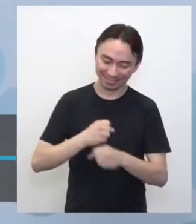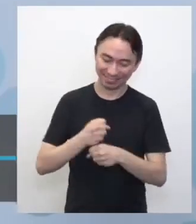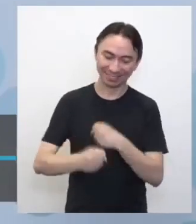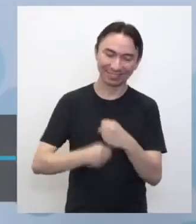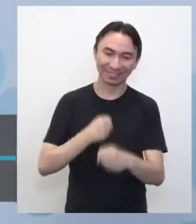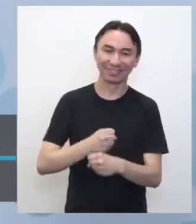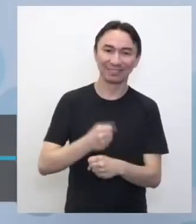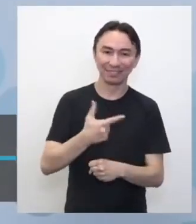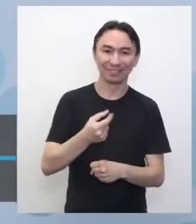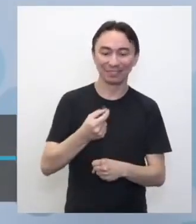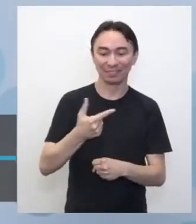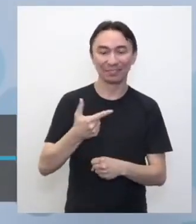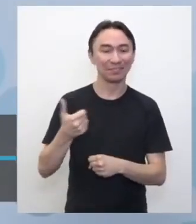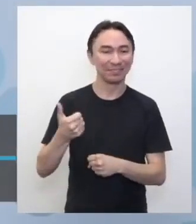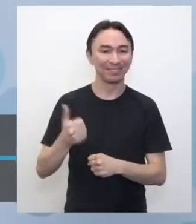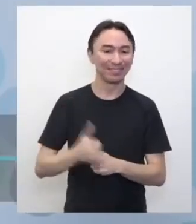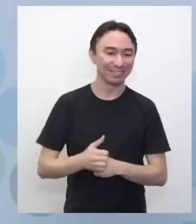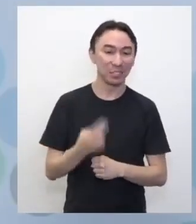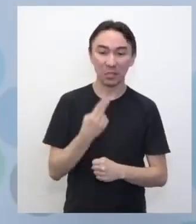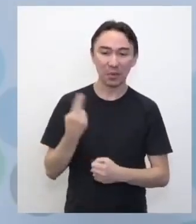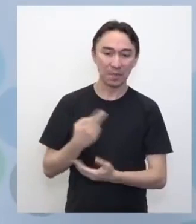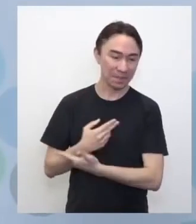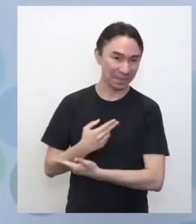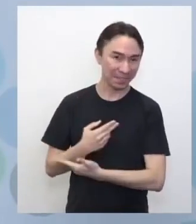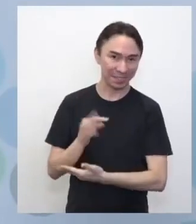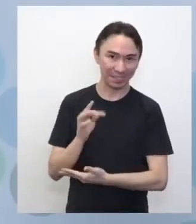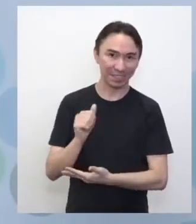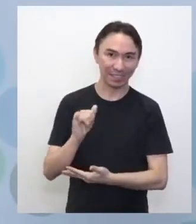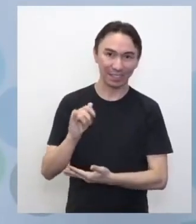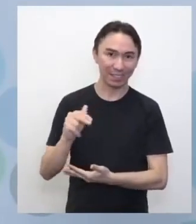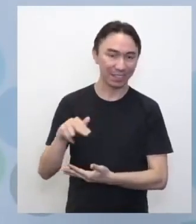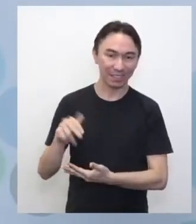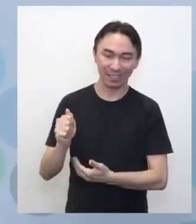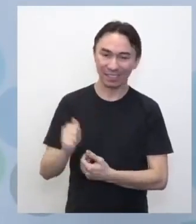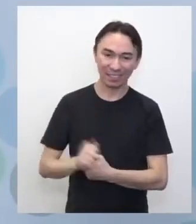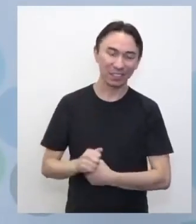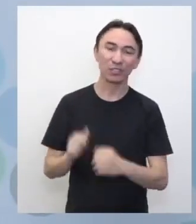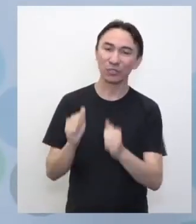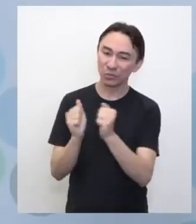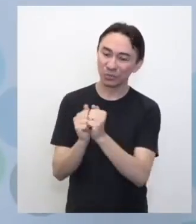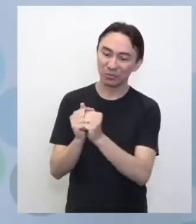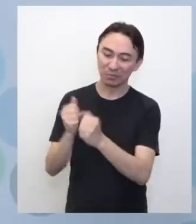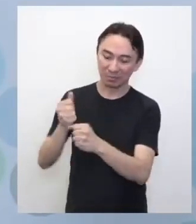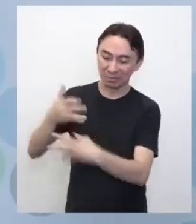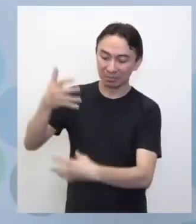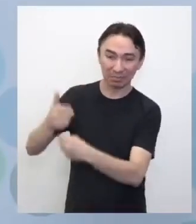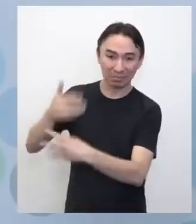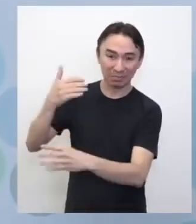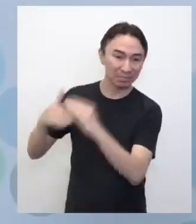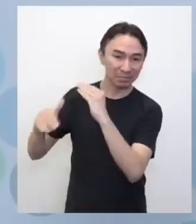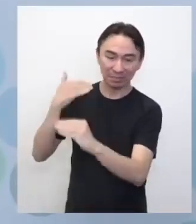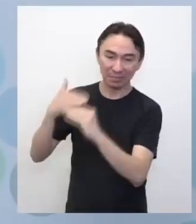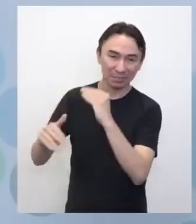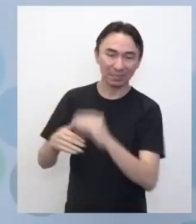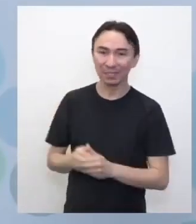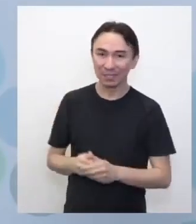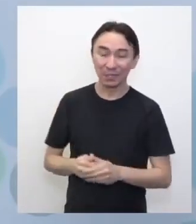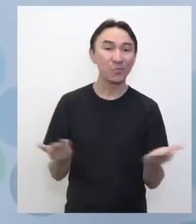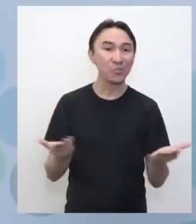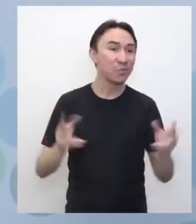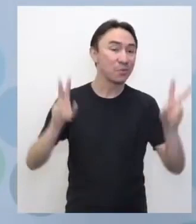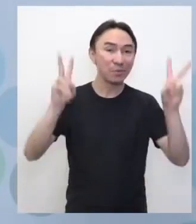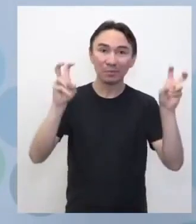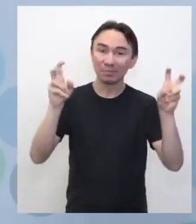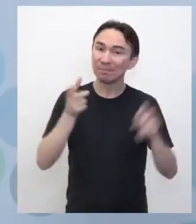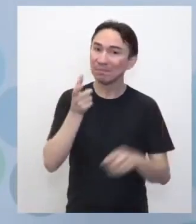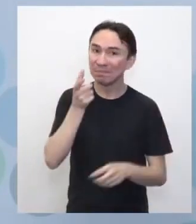2021. Eu sou a professora Tayana e estarei aqui acompanhando vocês no chat hoje, porque o assunto é bem interessante. Já